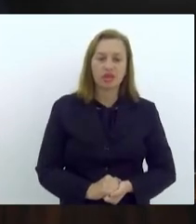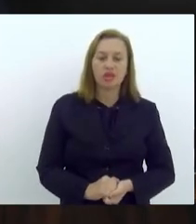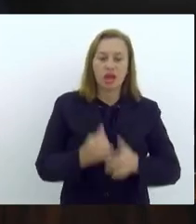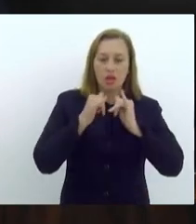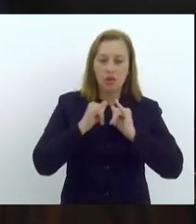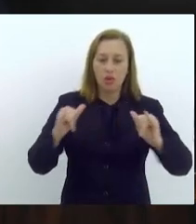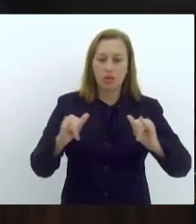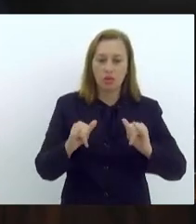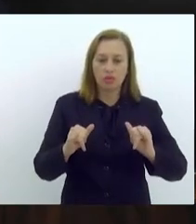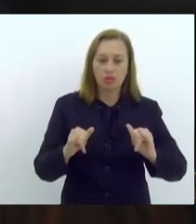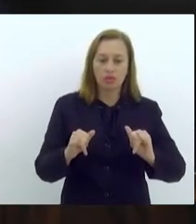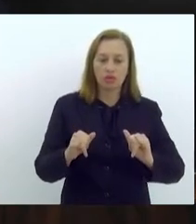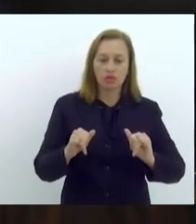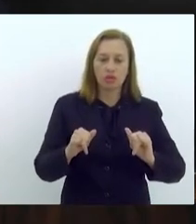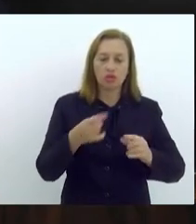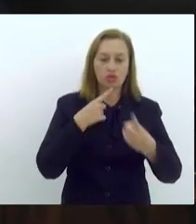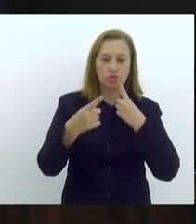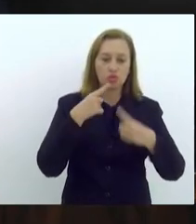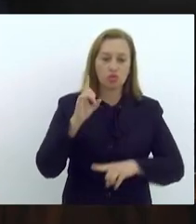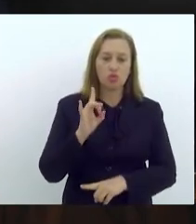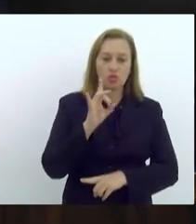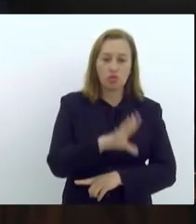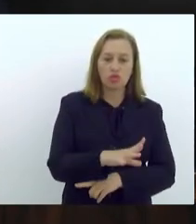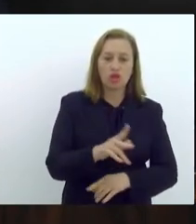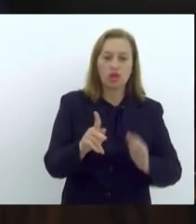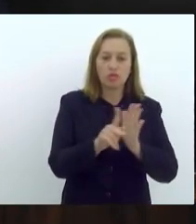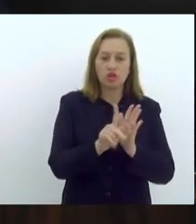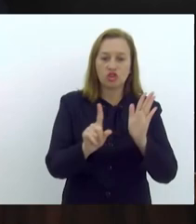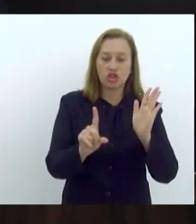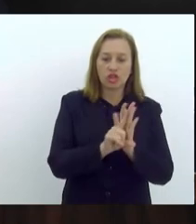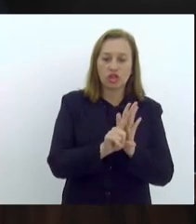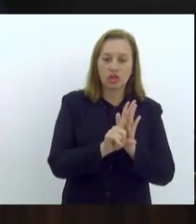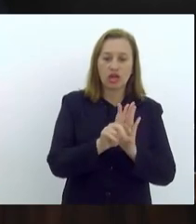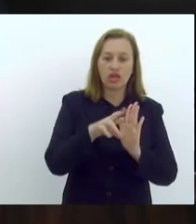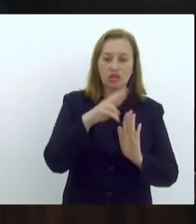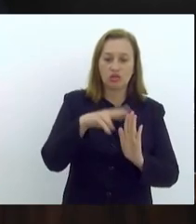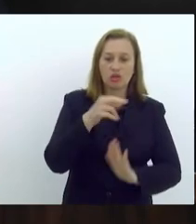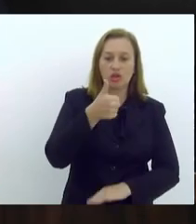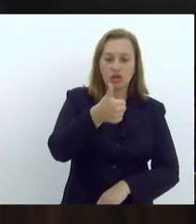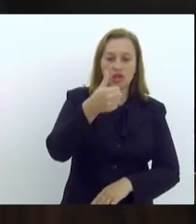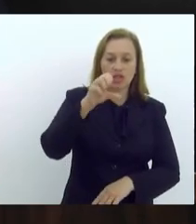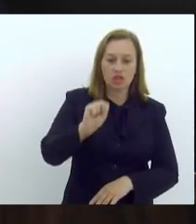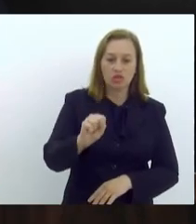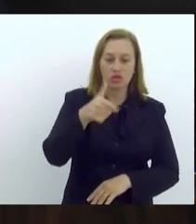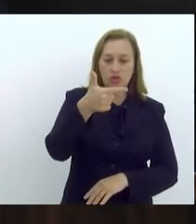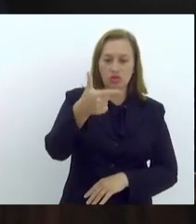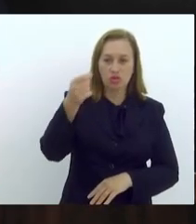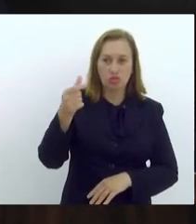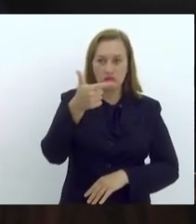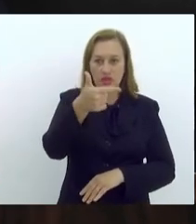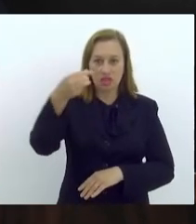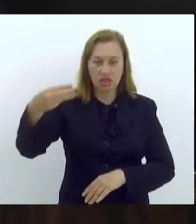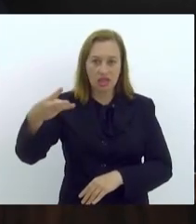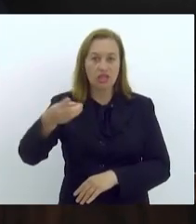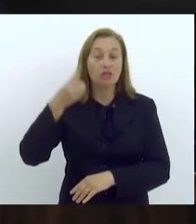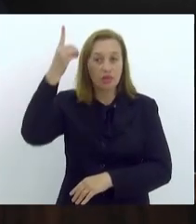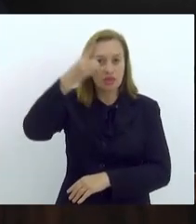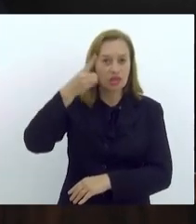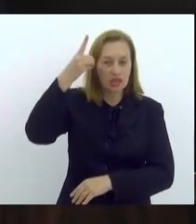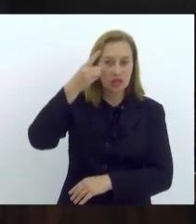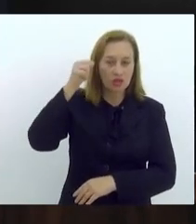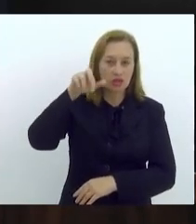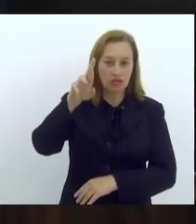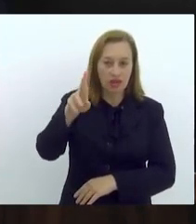Anuncio em discussão única, projeto de resolução número 18 de 2023, de autoria do deputado